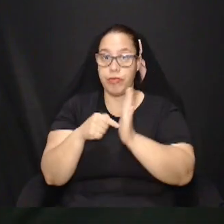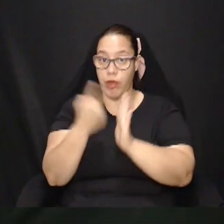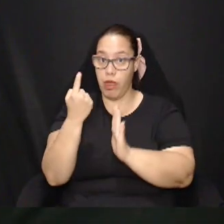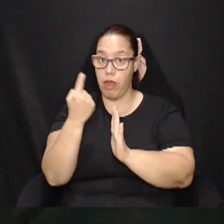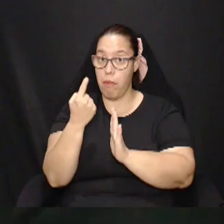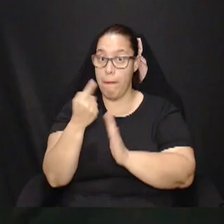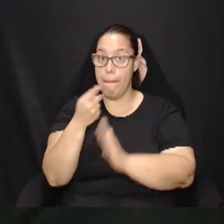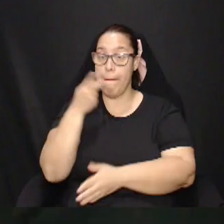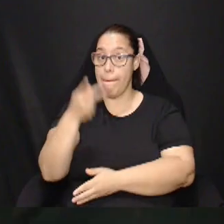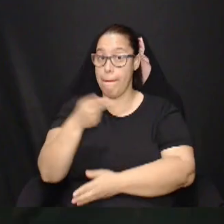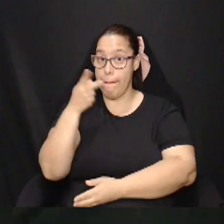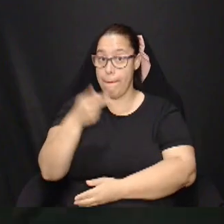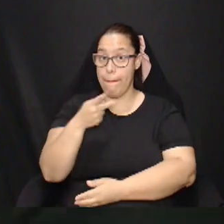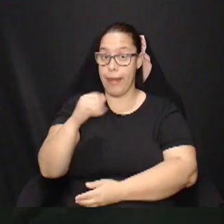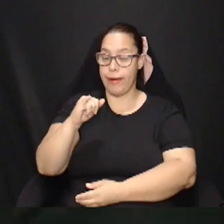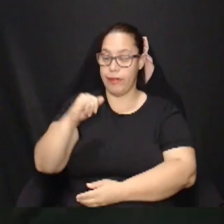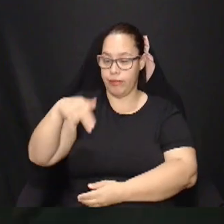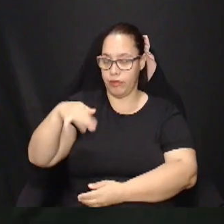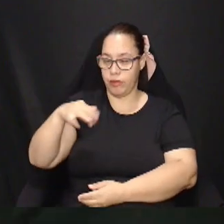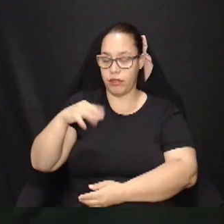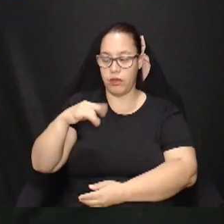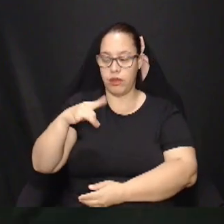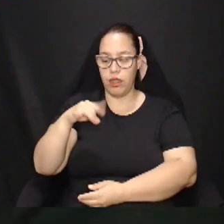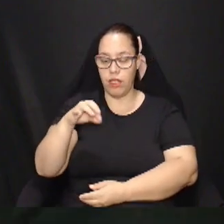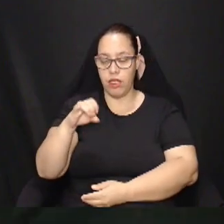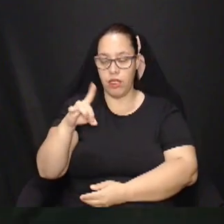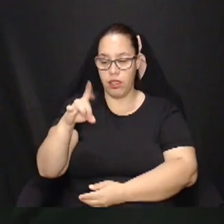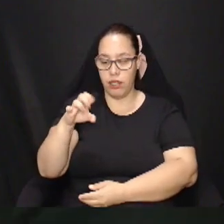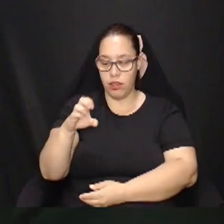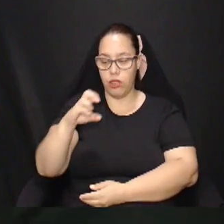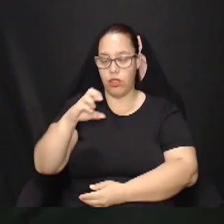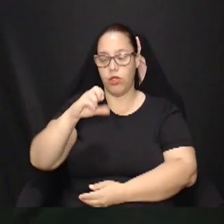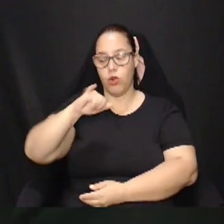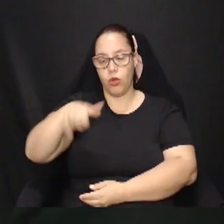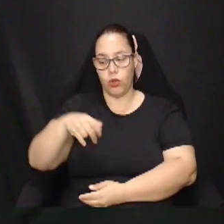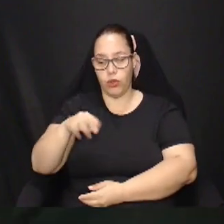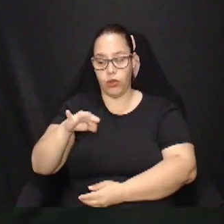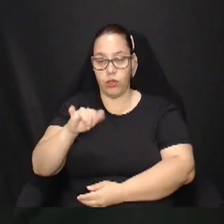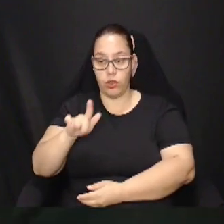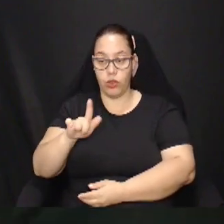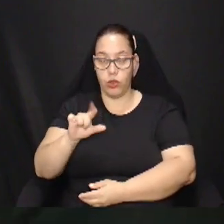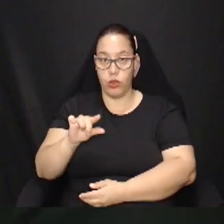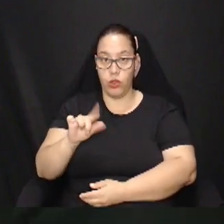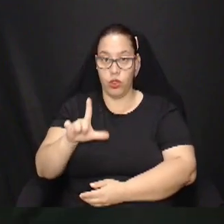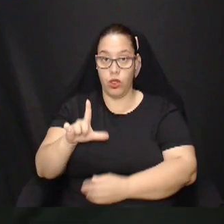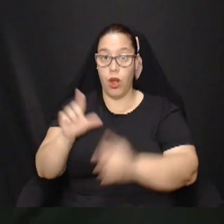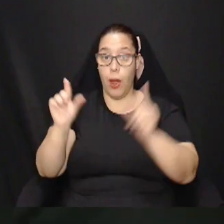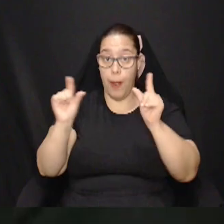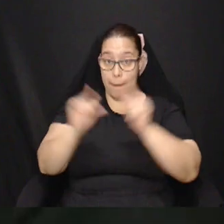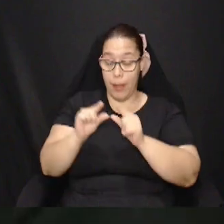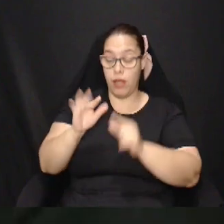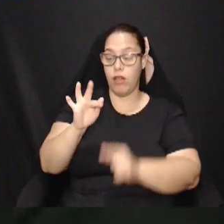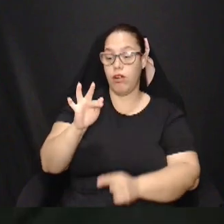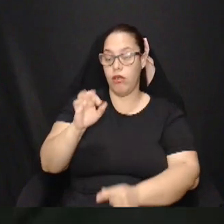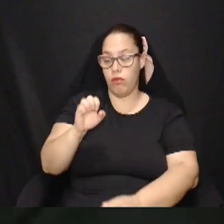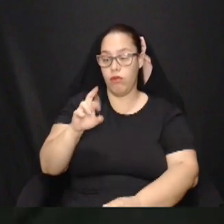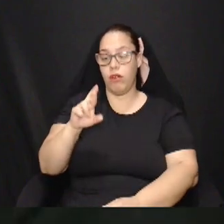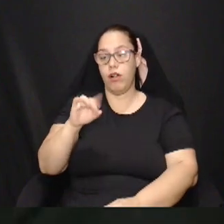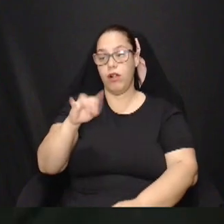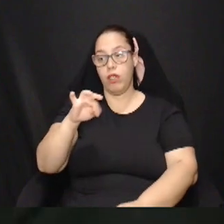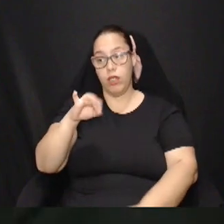aqui de infertilidade conjugal, o doutor trouxe pra gente que é a baixa fertilidade, né?